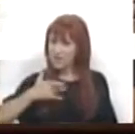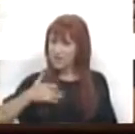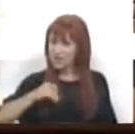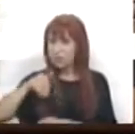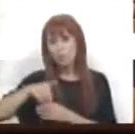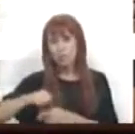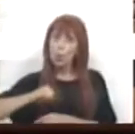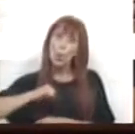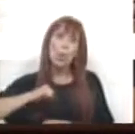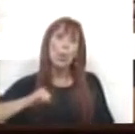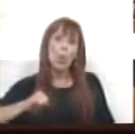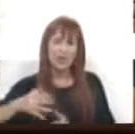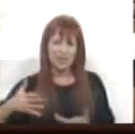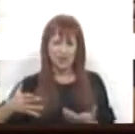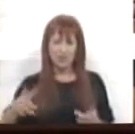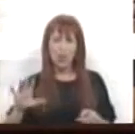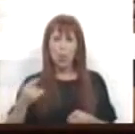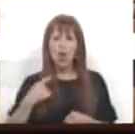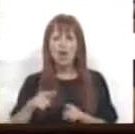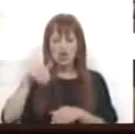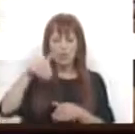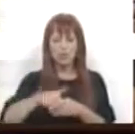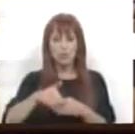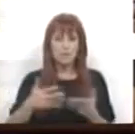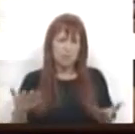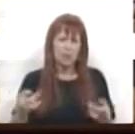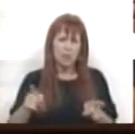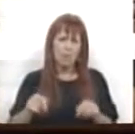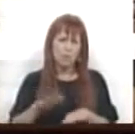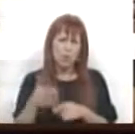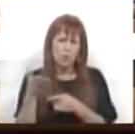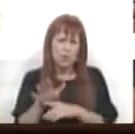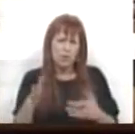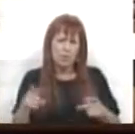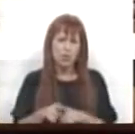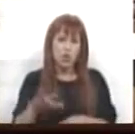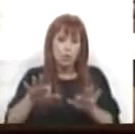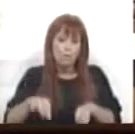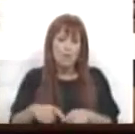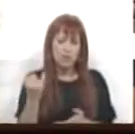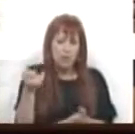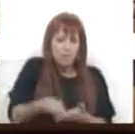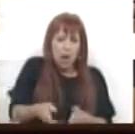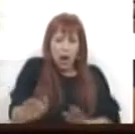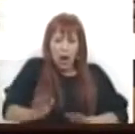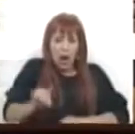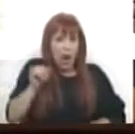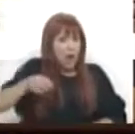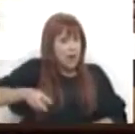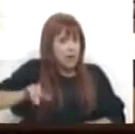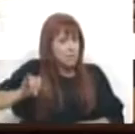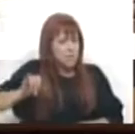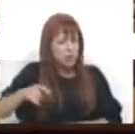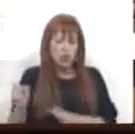e CDS votarão contra. E quando nós votarmos, já agora também, por exemplo, o fim da isenção de